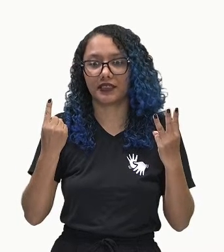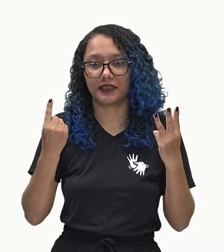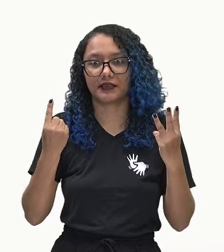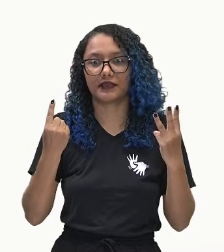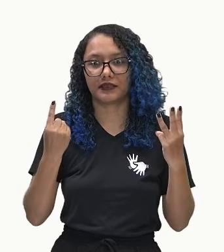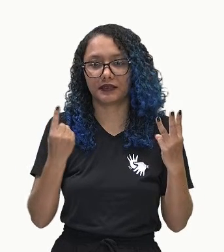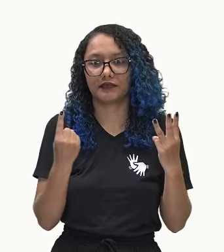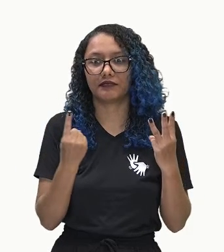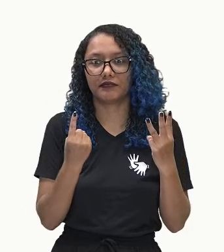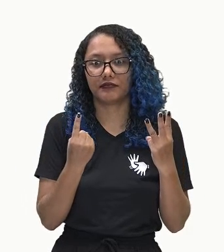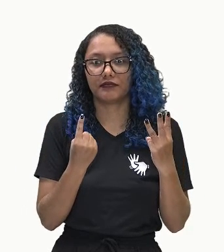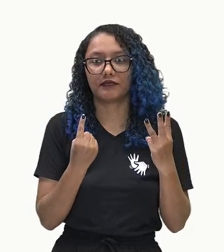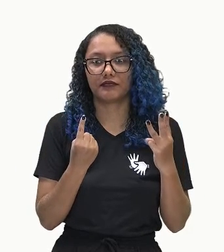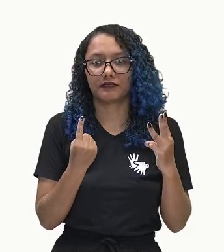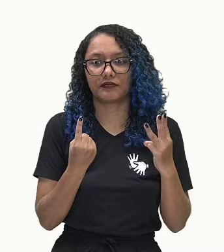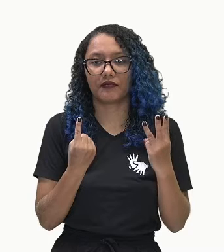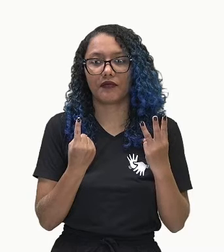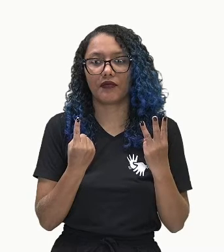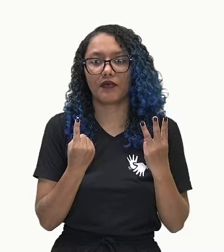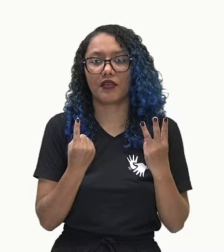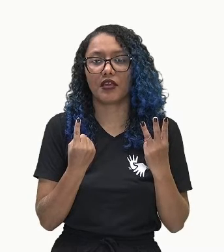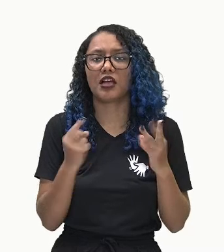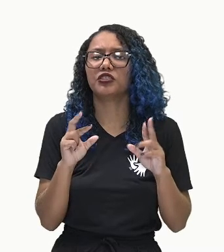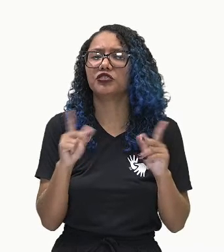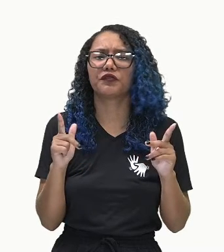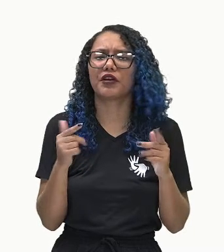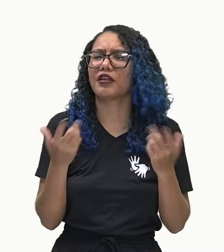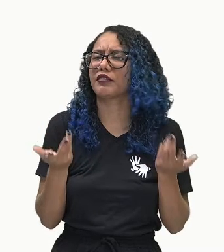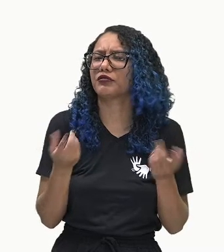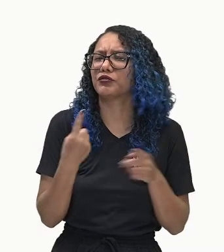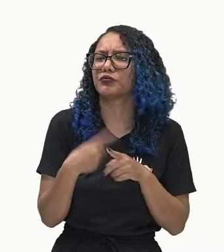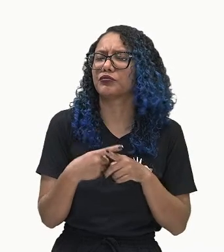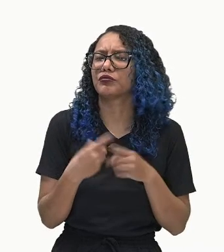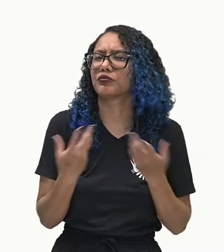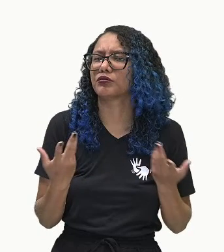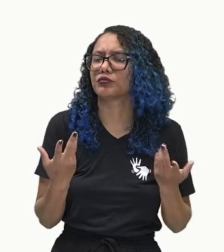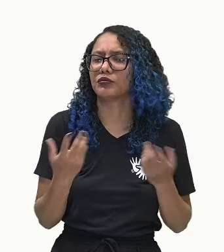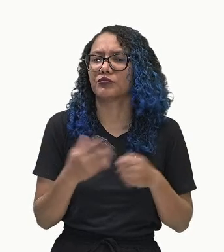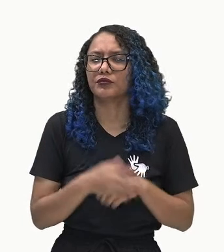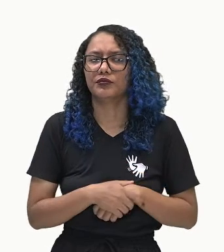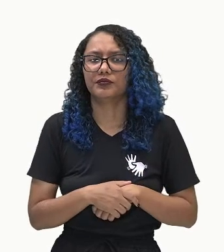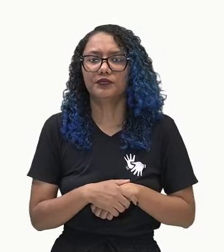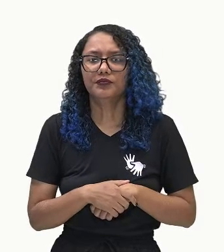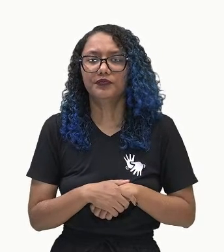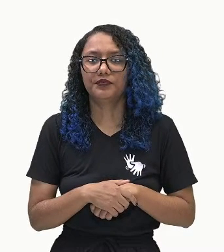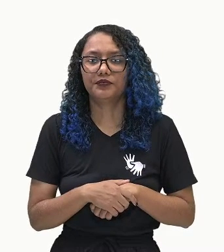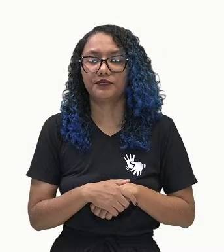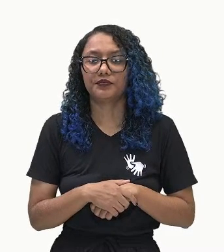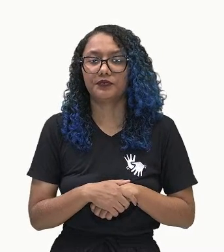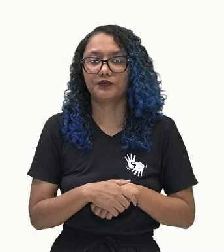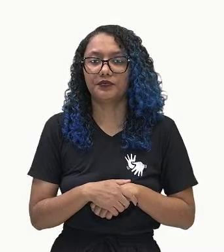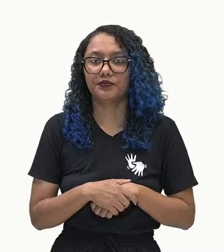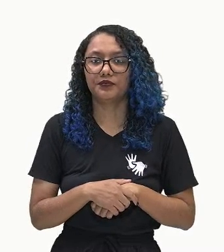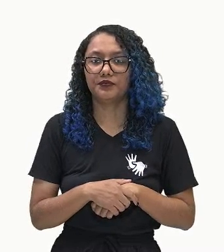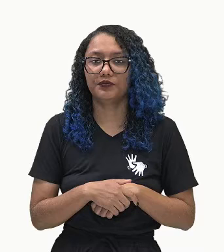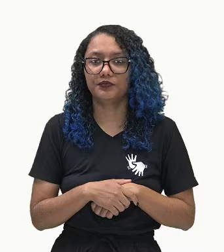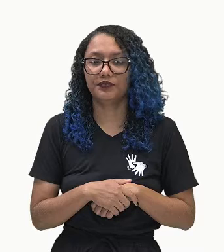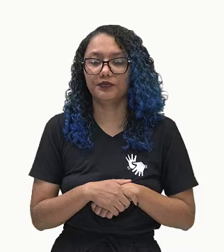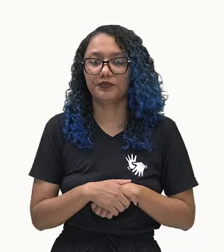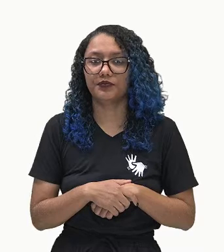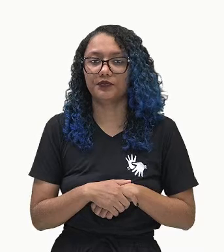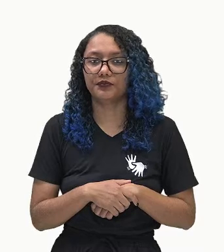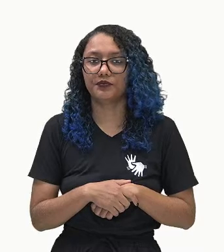3. Por que que eles são diferentes? Porque esses valores, esses primeiros valores, eles são